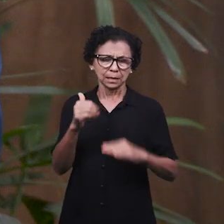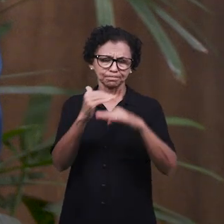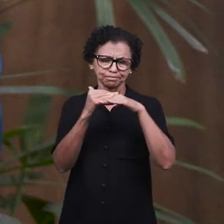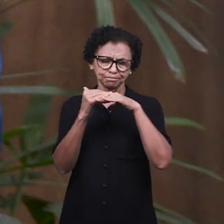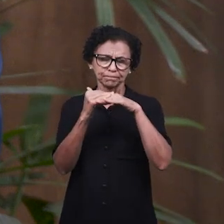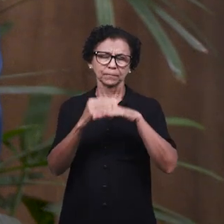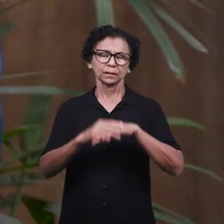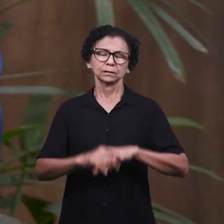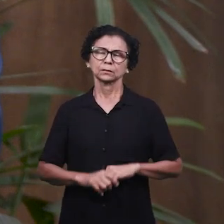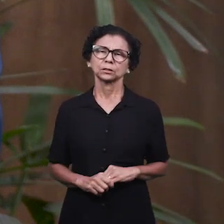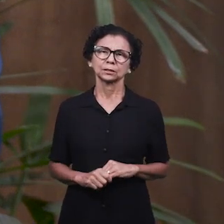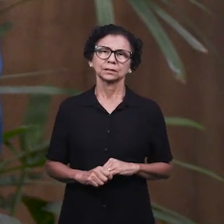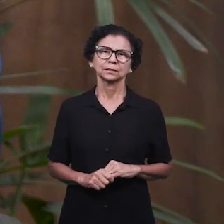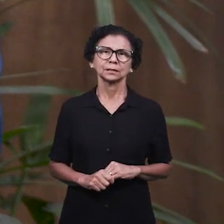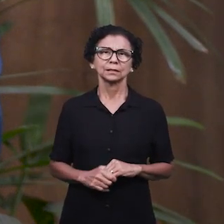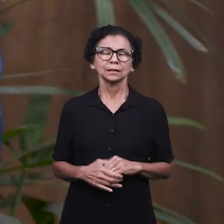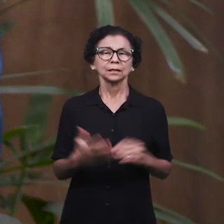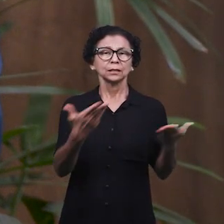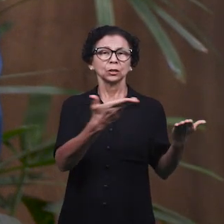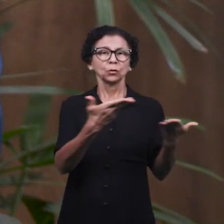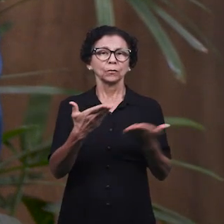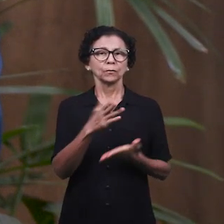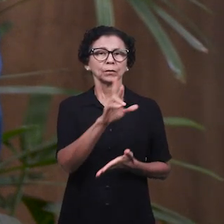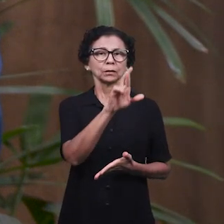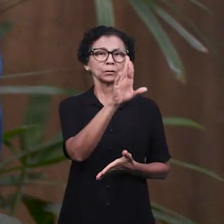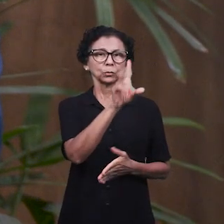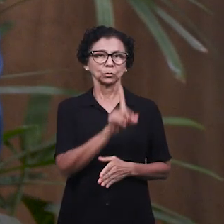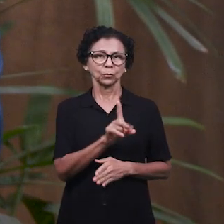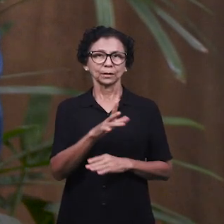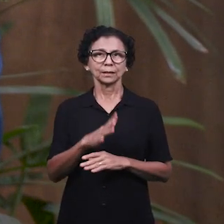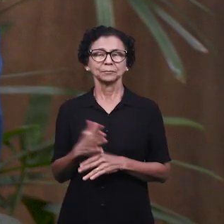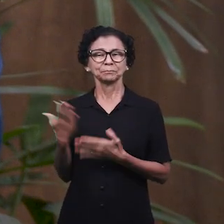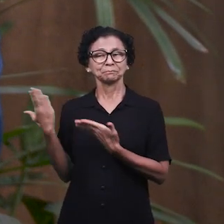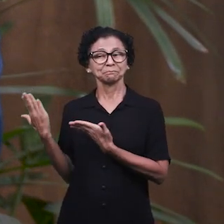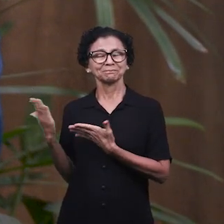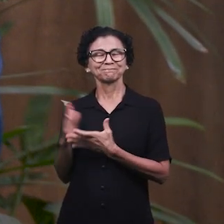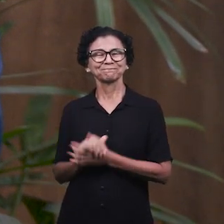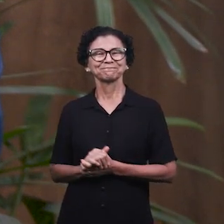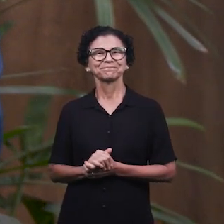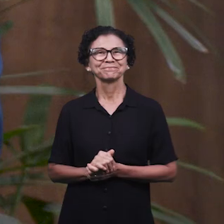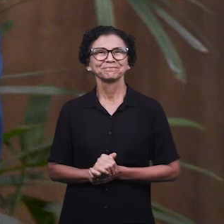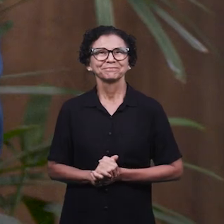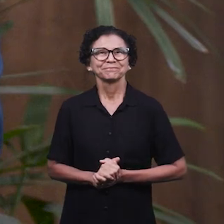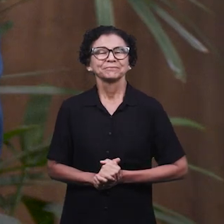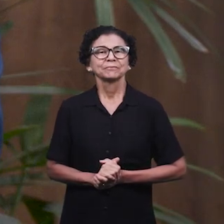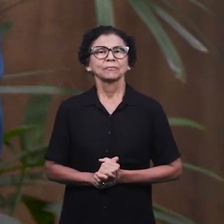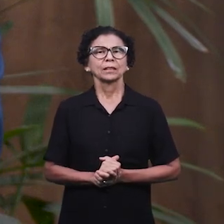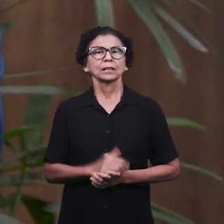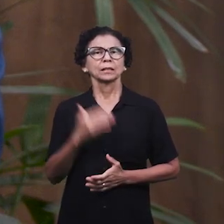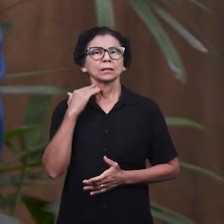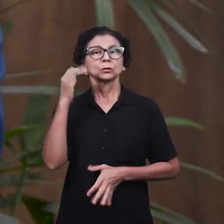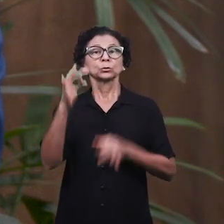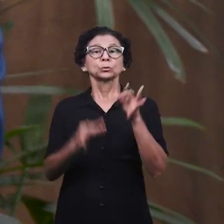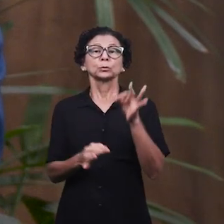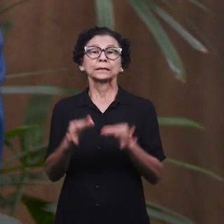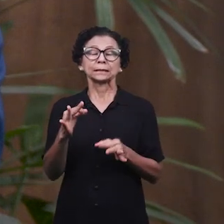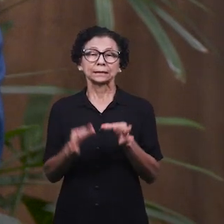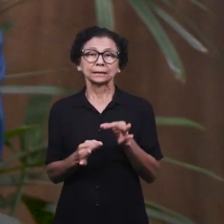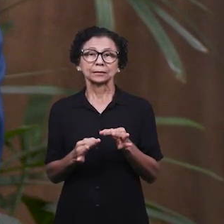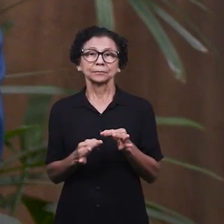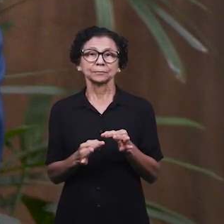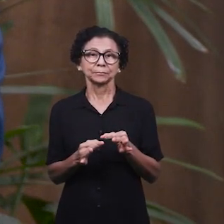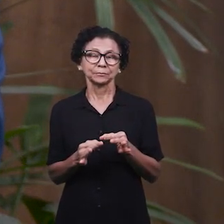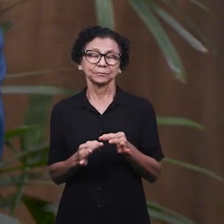esse assunto, nós convidamos a doutora Hermínia Azzurri. A doutora Hermínia Azzurri é juíza de direito e